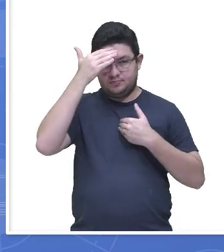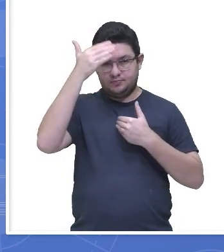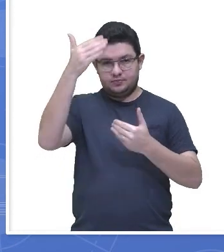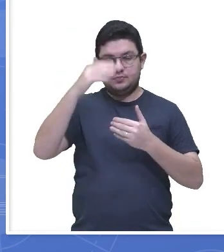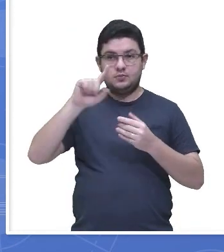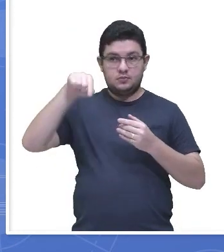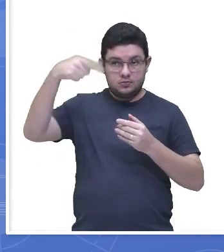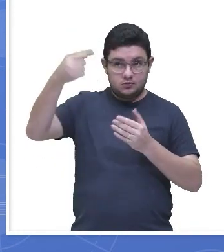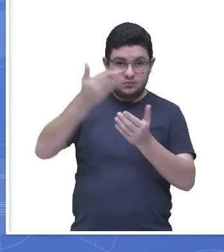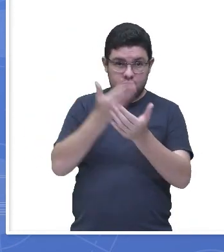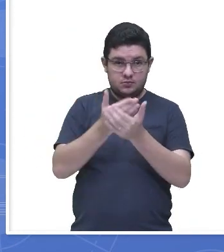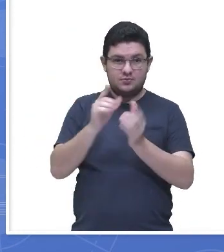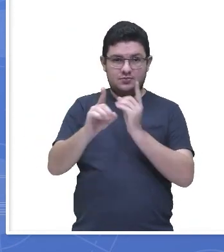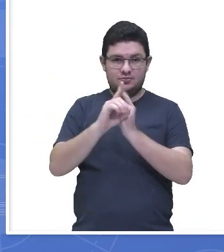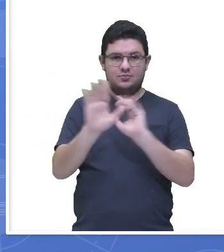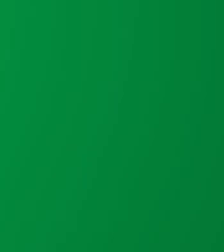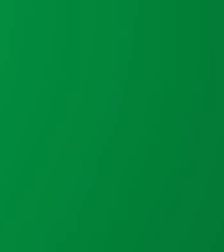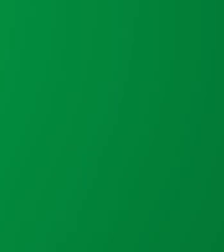até a nossa próxima aula.